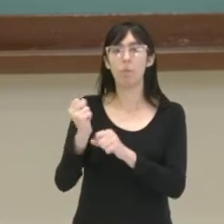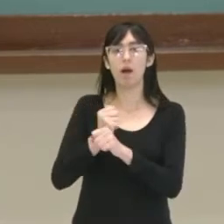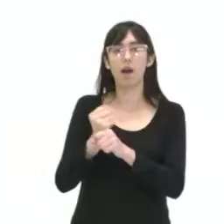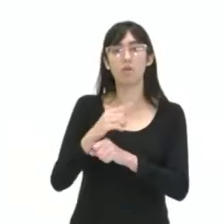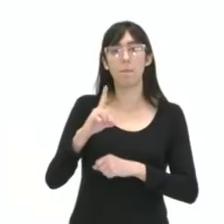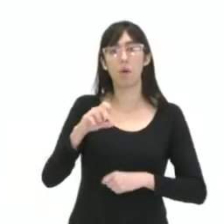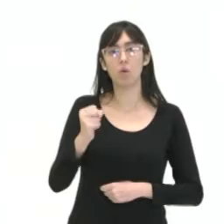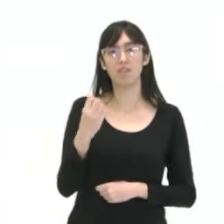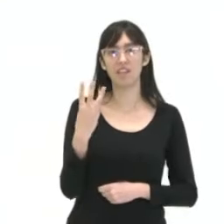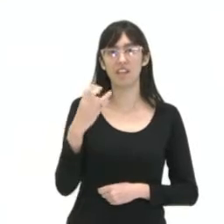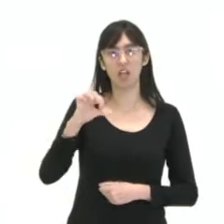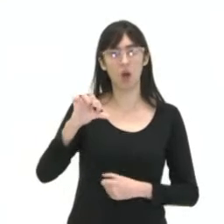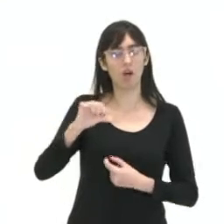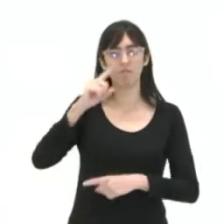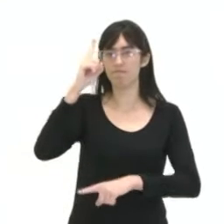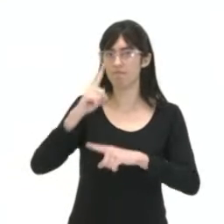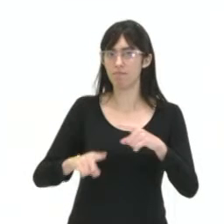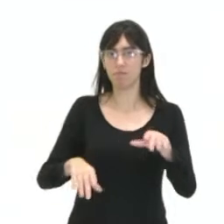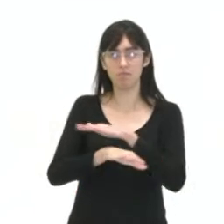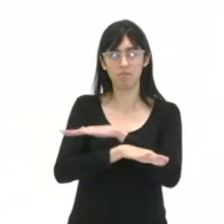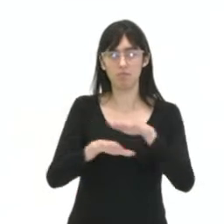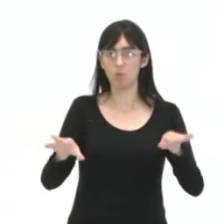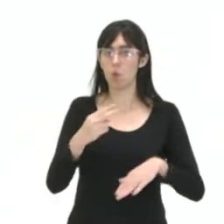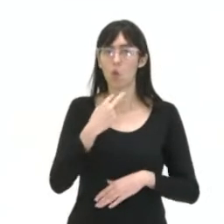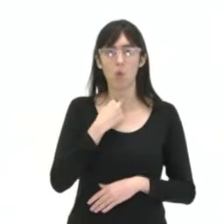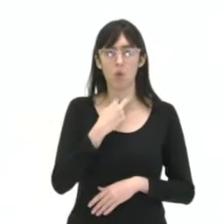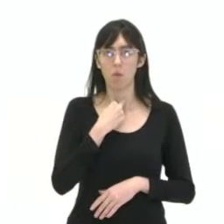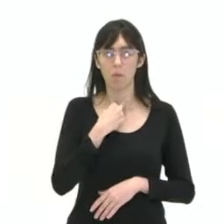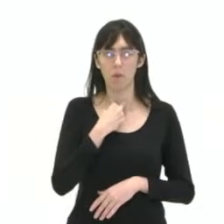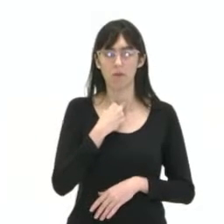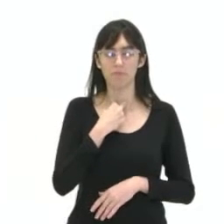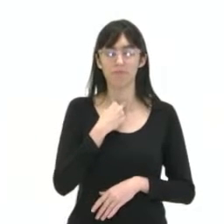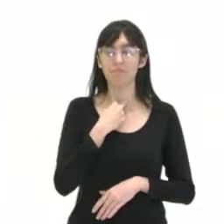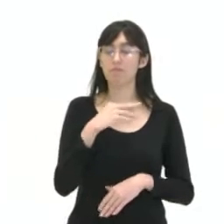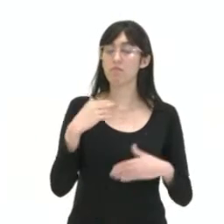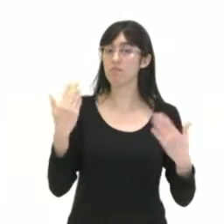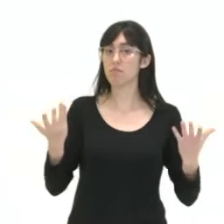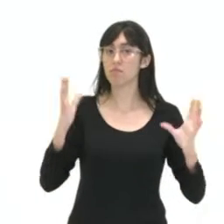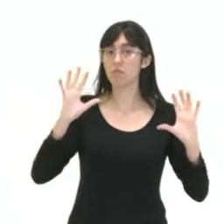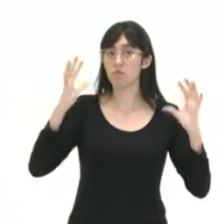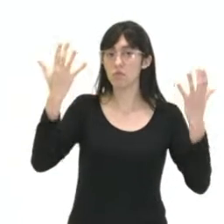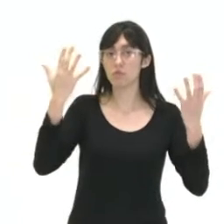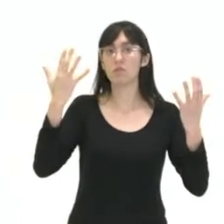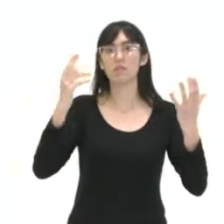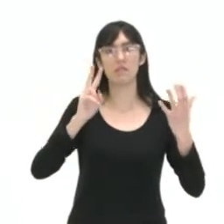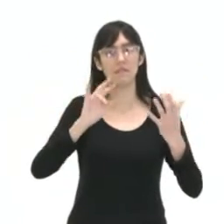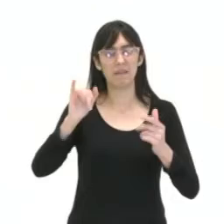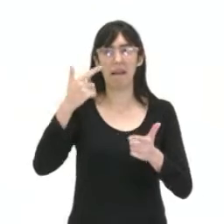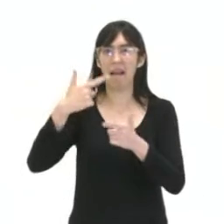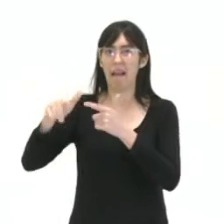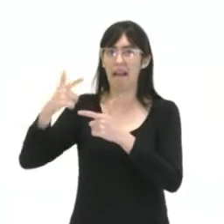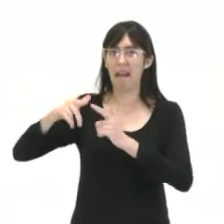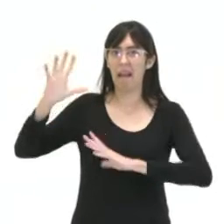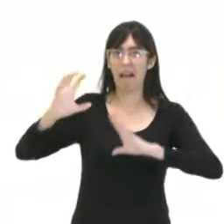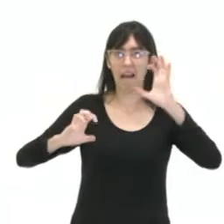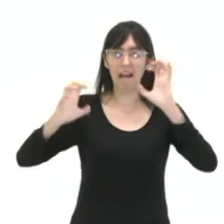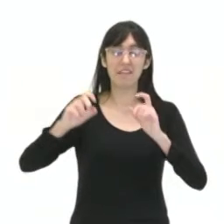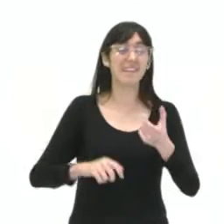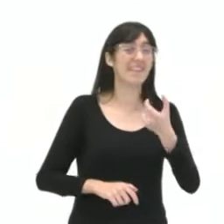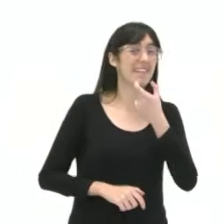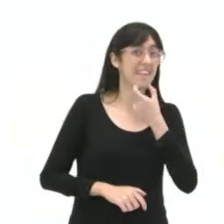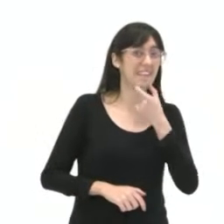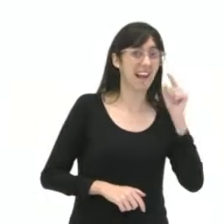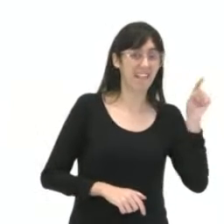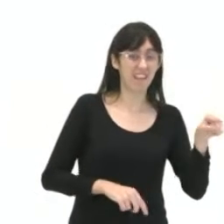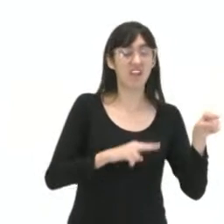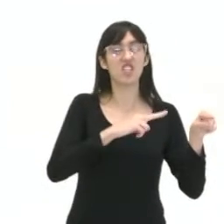1839, foi proibido o ópio. E isso vai aumentar a tensão entre a Inglaterra, que era o principal produtor,